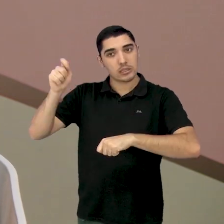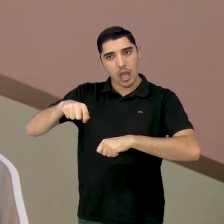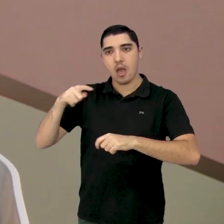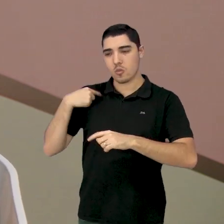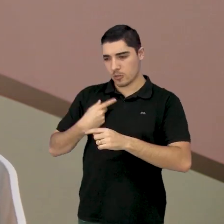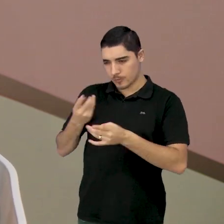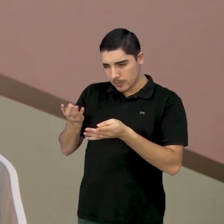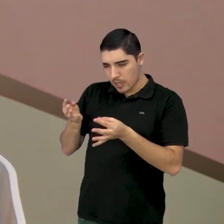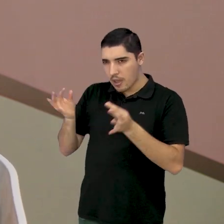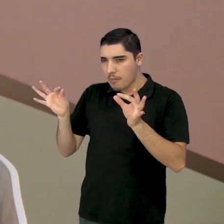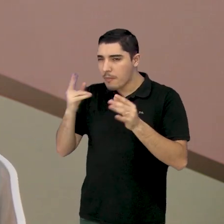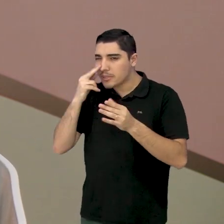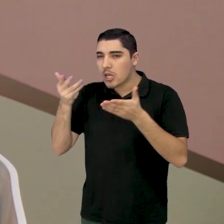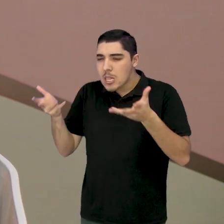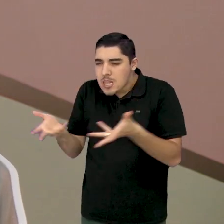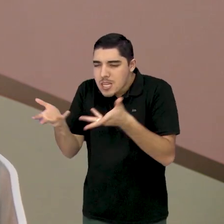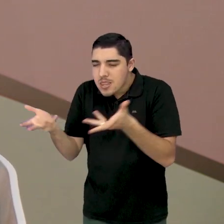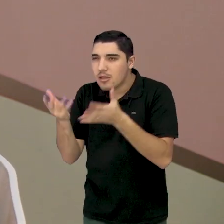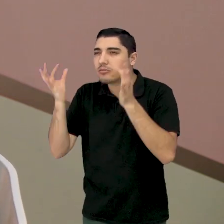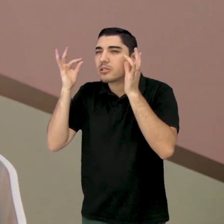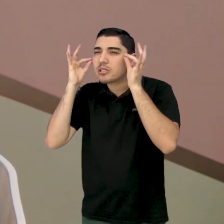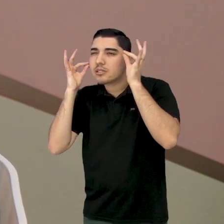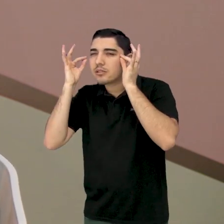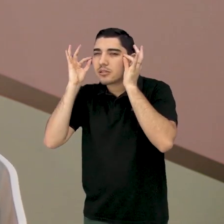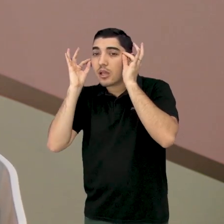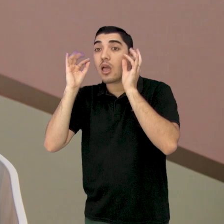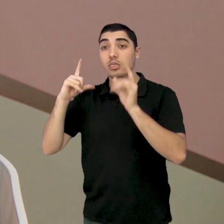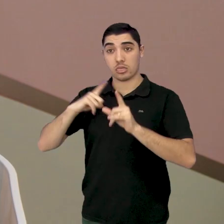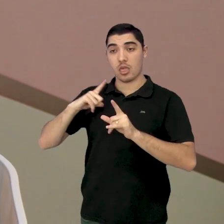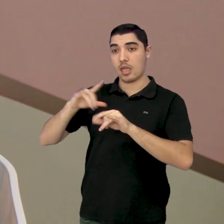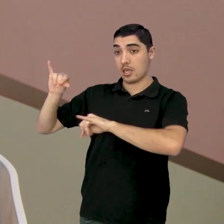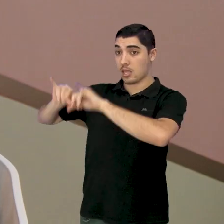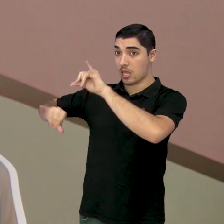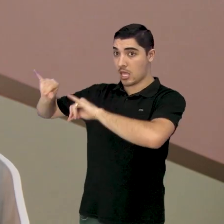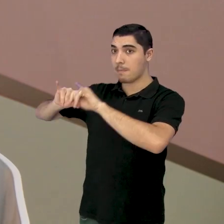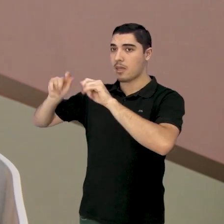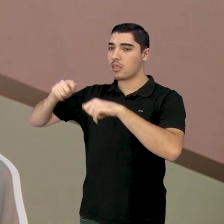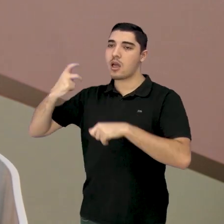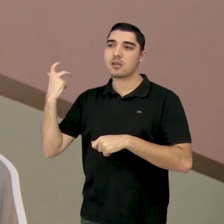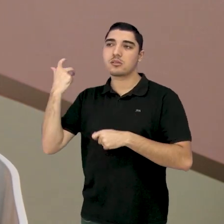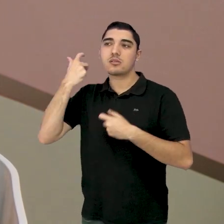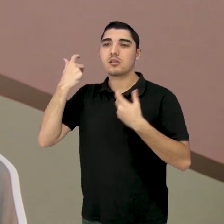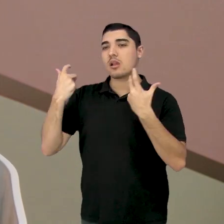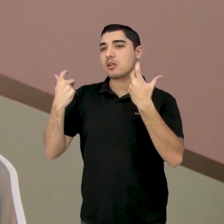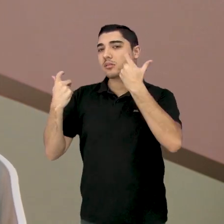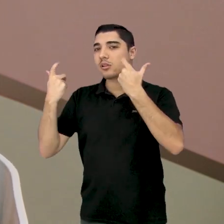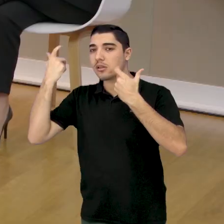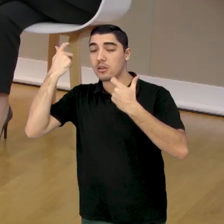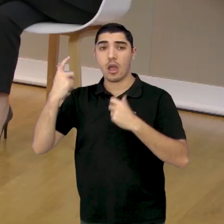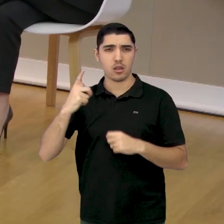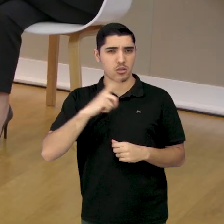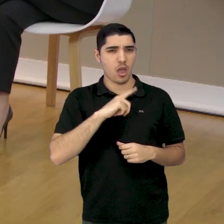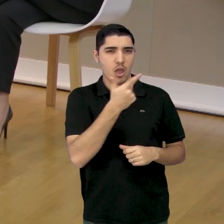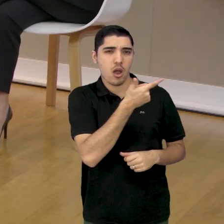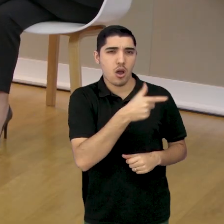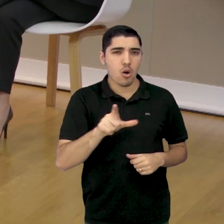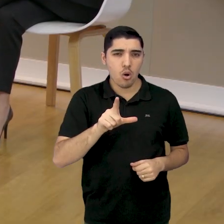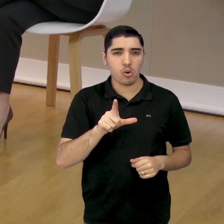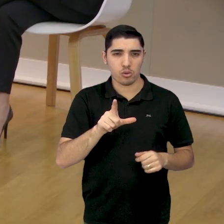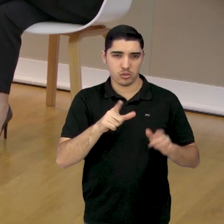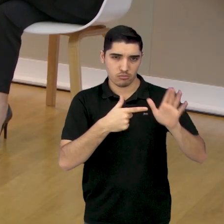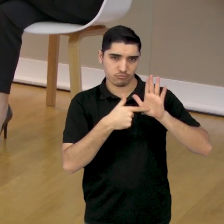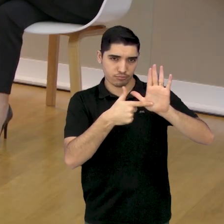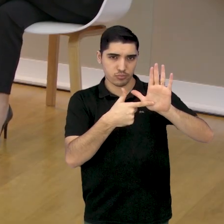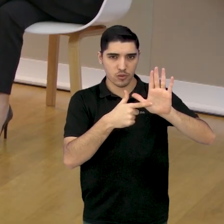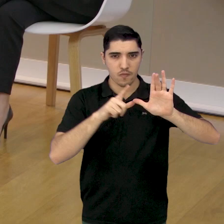de colágeno no consultório. Hoje existem substâncias, né, para estimular colágeno, que é injetável. Então, tem uma outra imagem isso. que a doutora